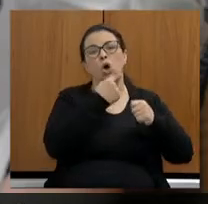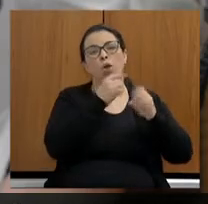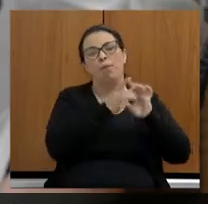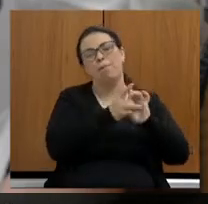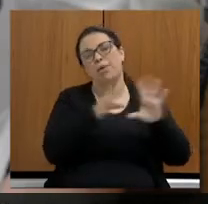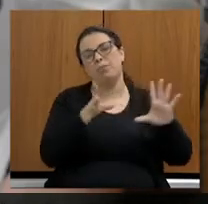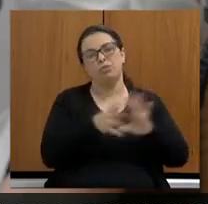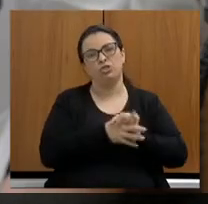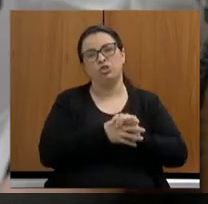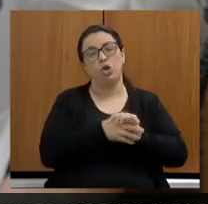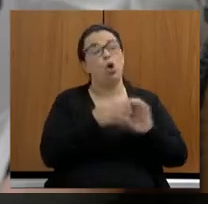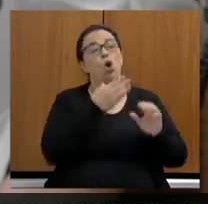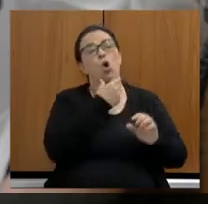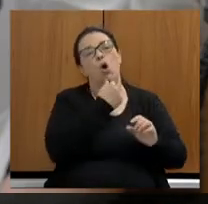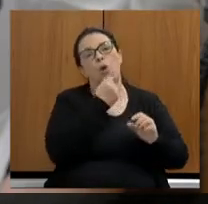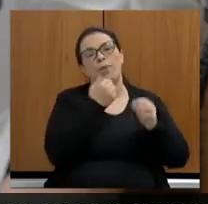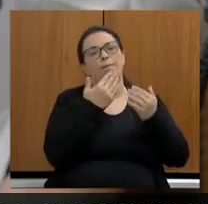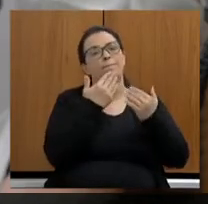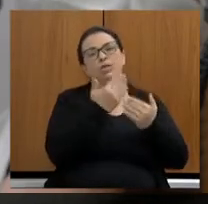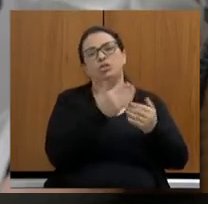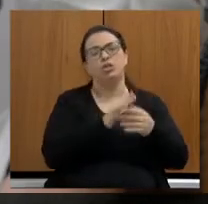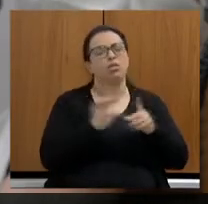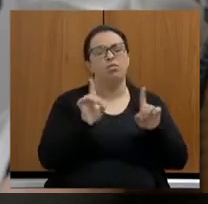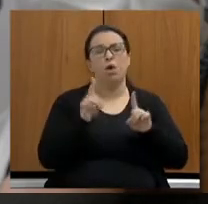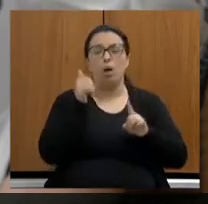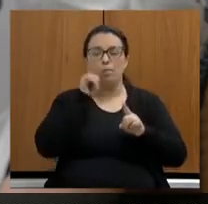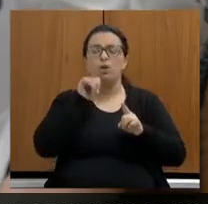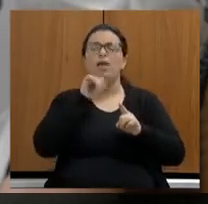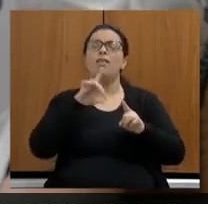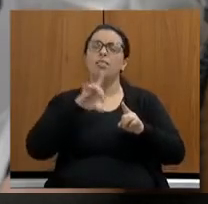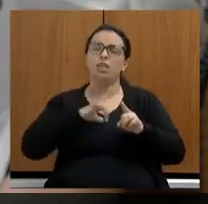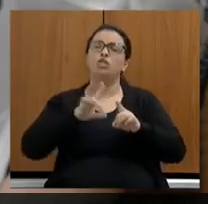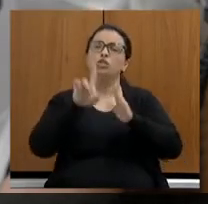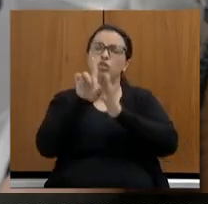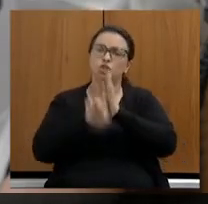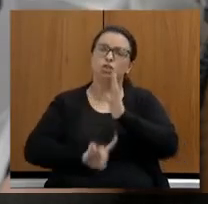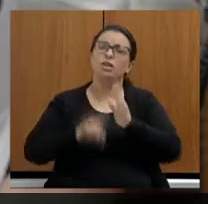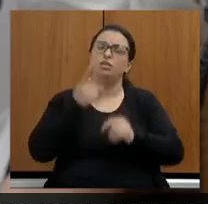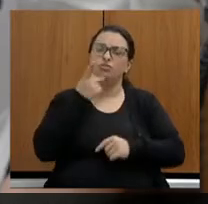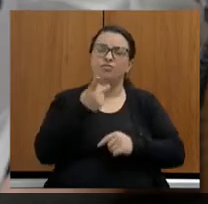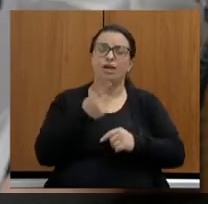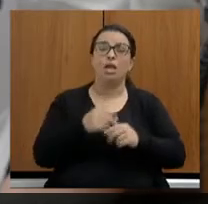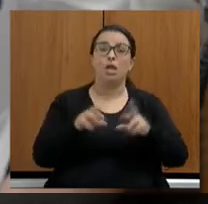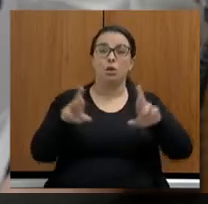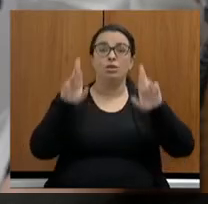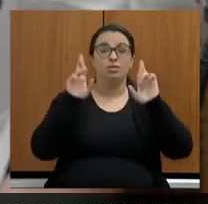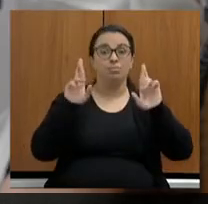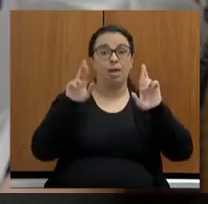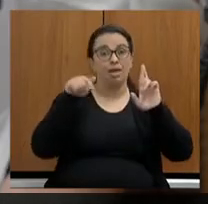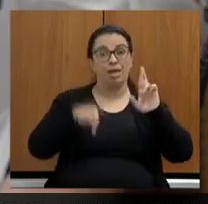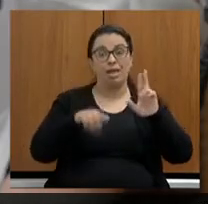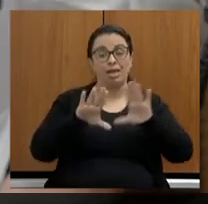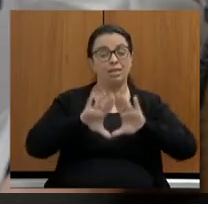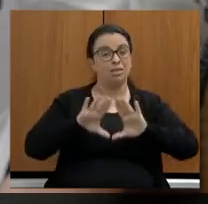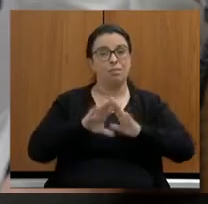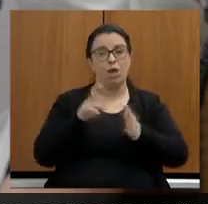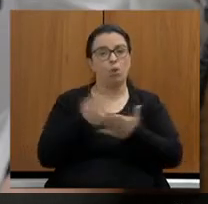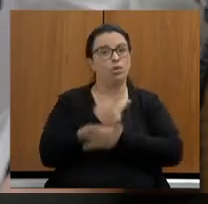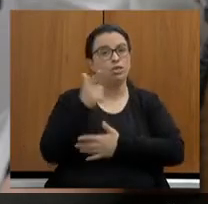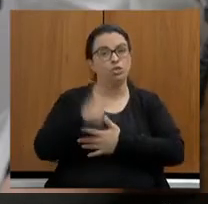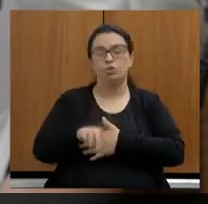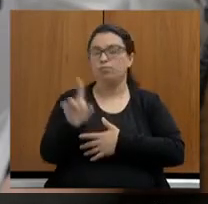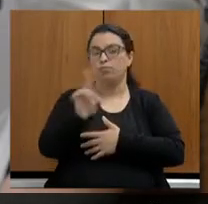fala né então eu espero que isso não aconteça de novo nem na assembleia e nem nenhuma outra casa Legislativa